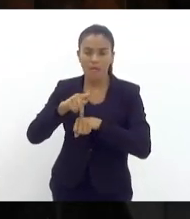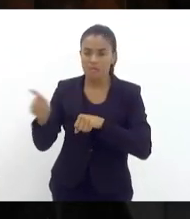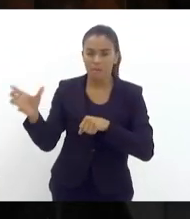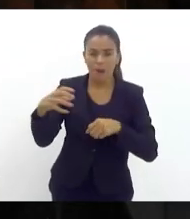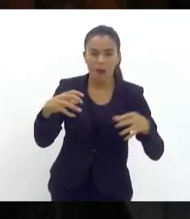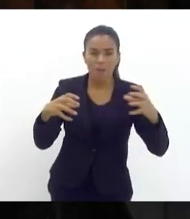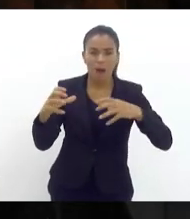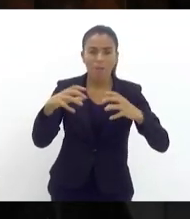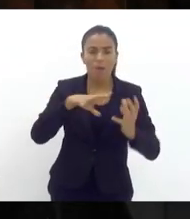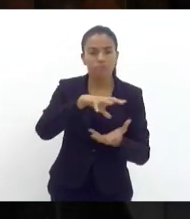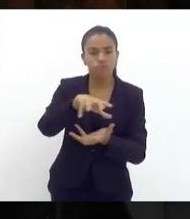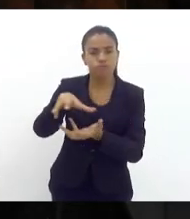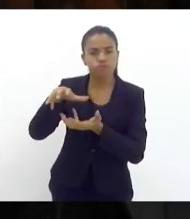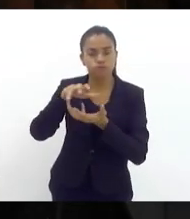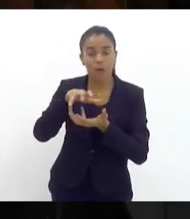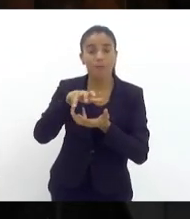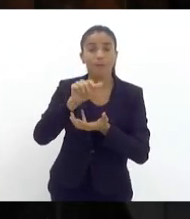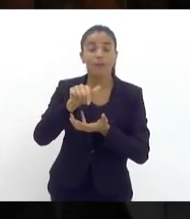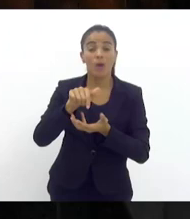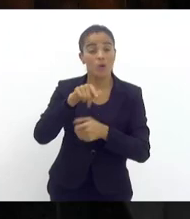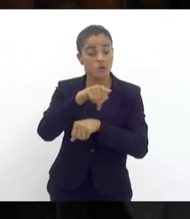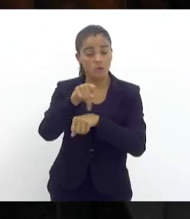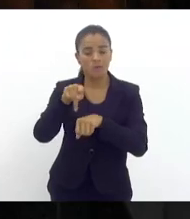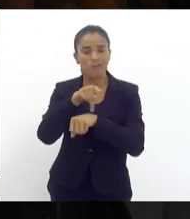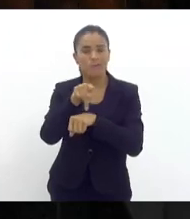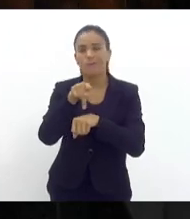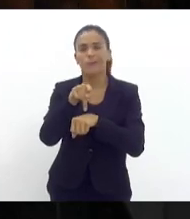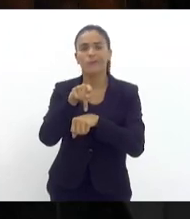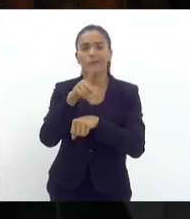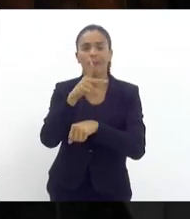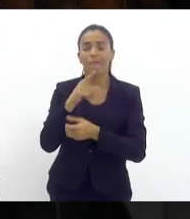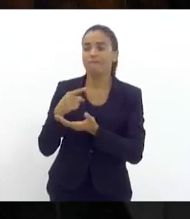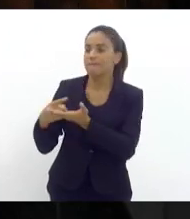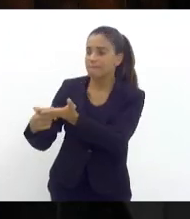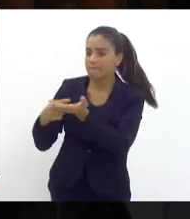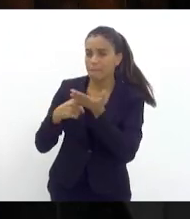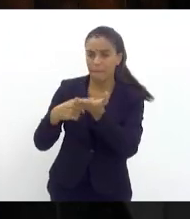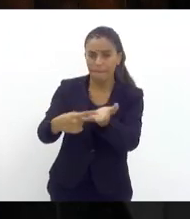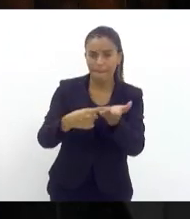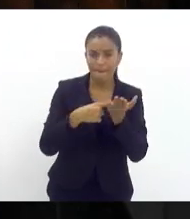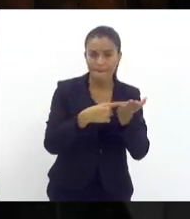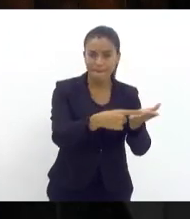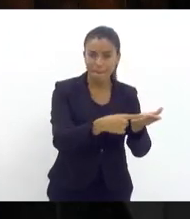climáticas os países fazem um compromisso